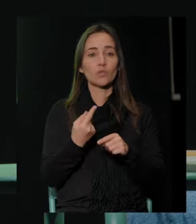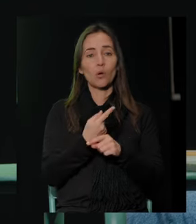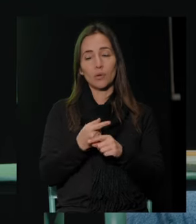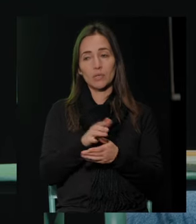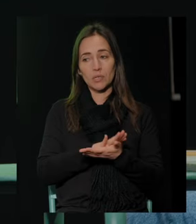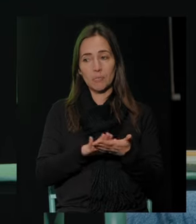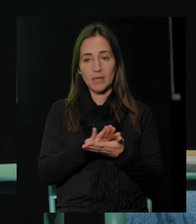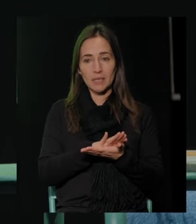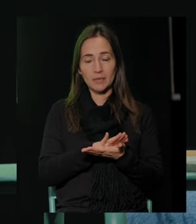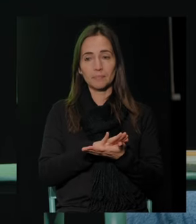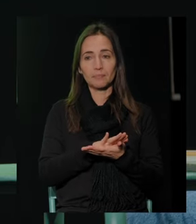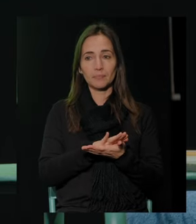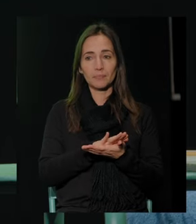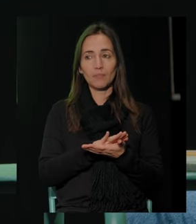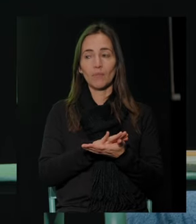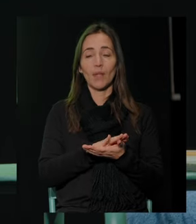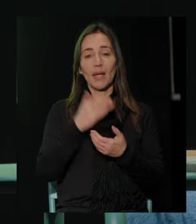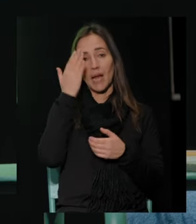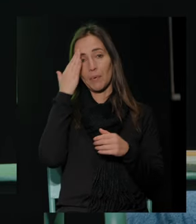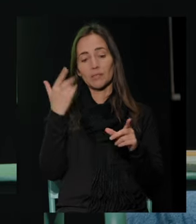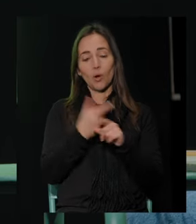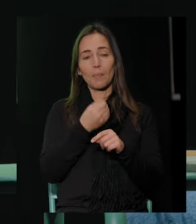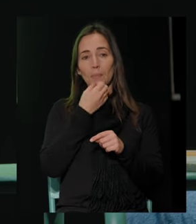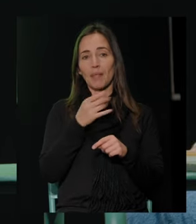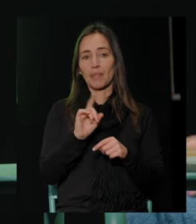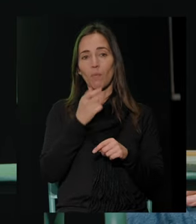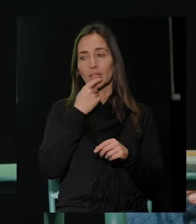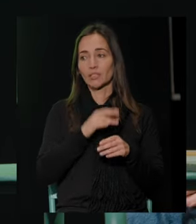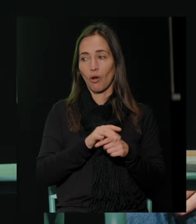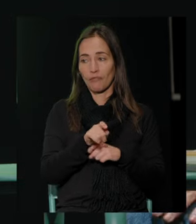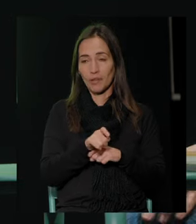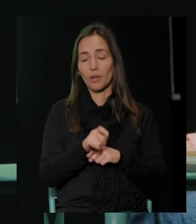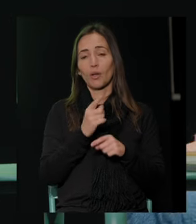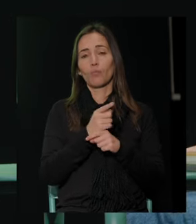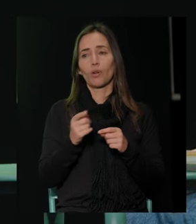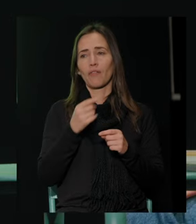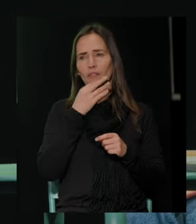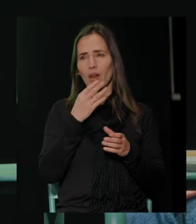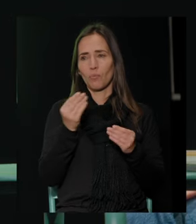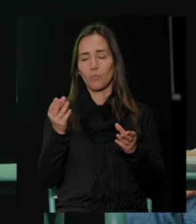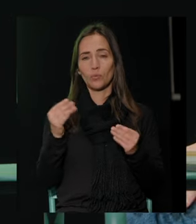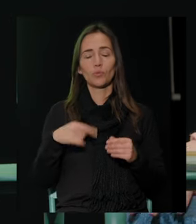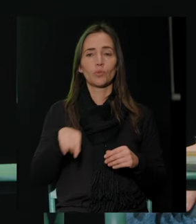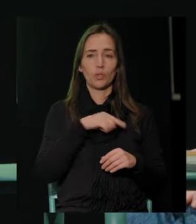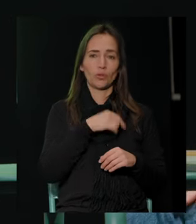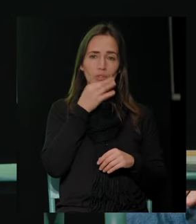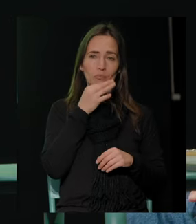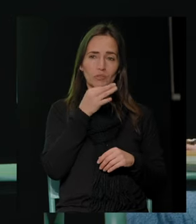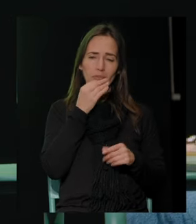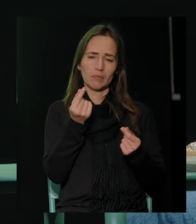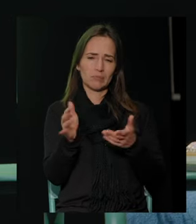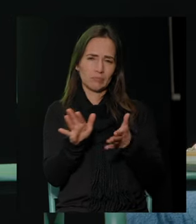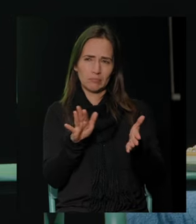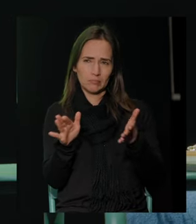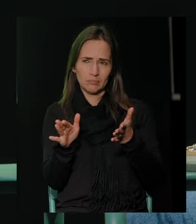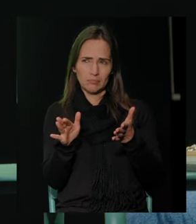básicos e a não perda de poder de compra durante o período do Covid. Foi bastante falado. Estamos a falar de valores da ordem